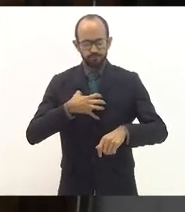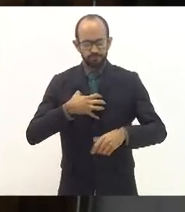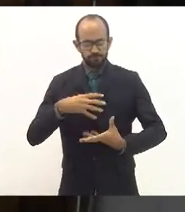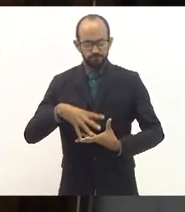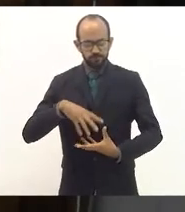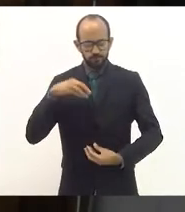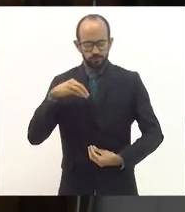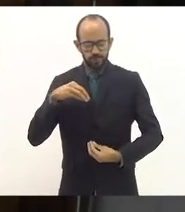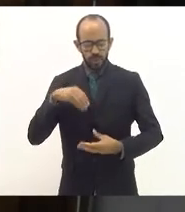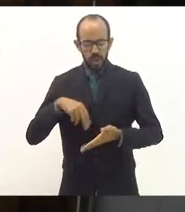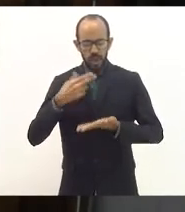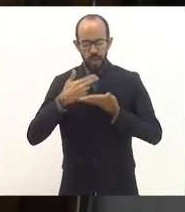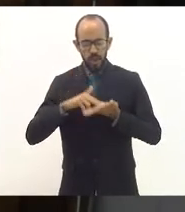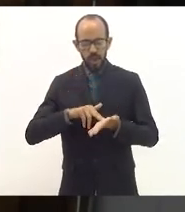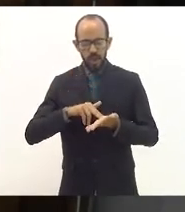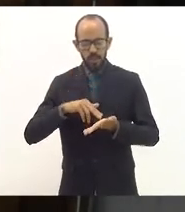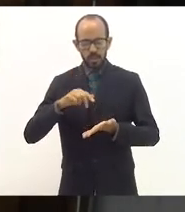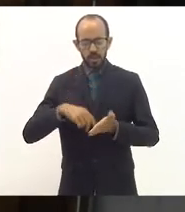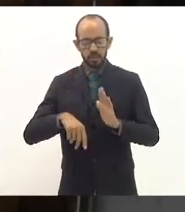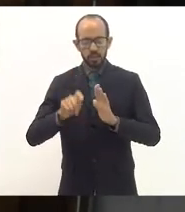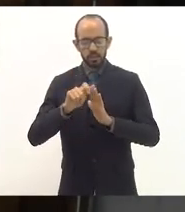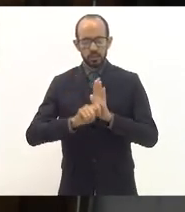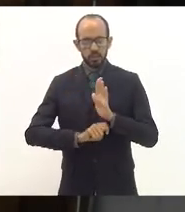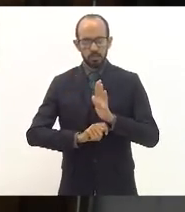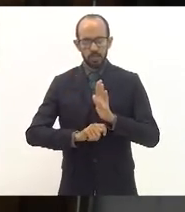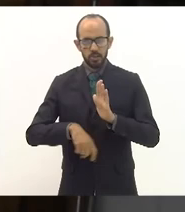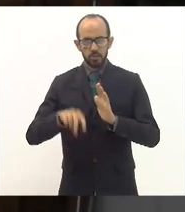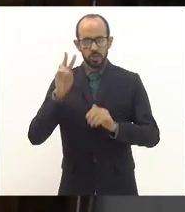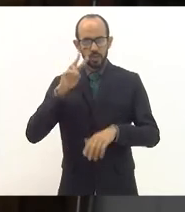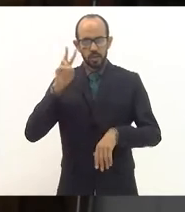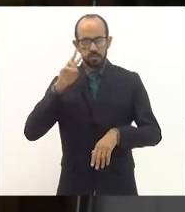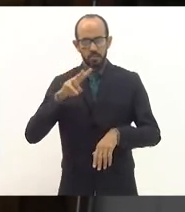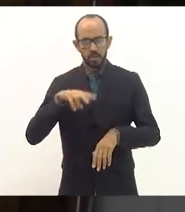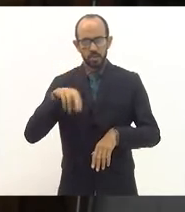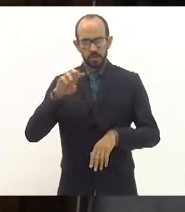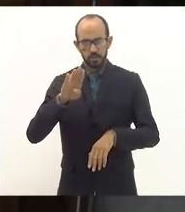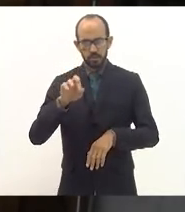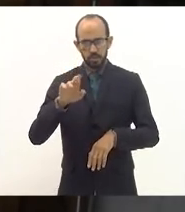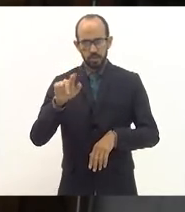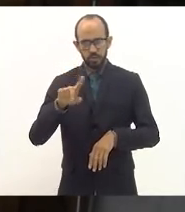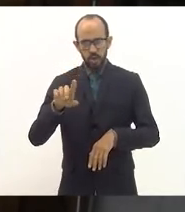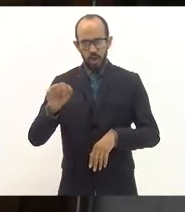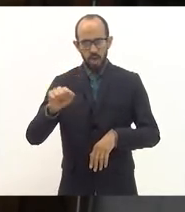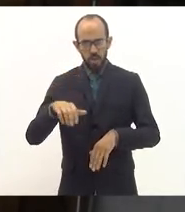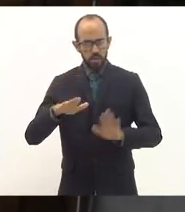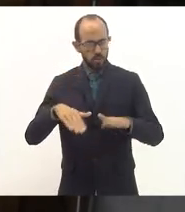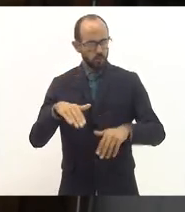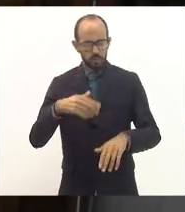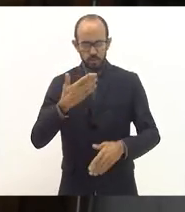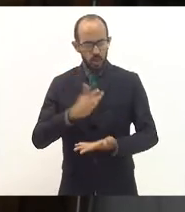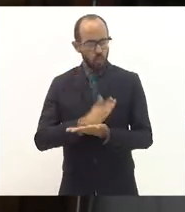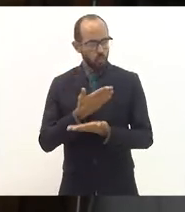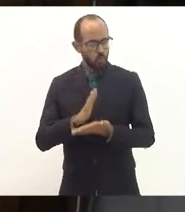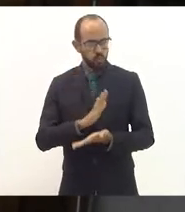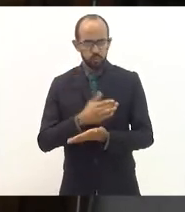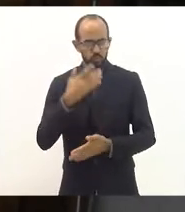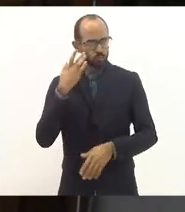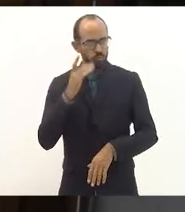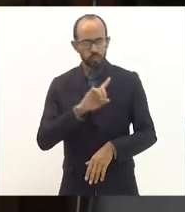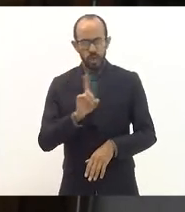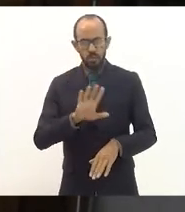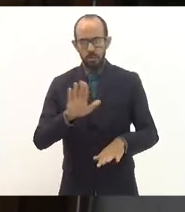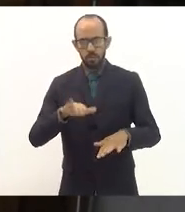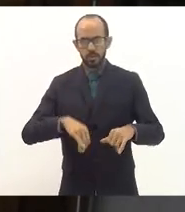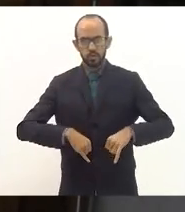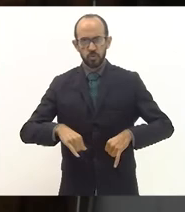Carta Testamento, mas a lembrança de Brizola, pô. Talvez alguns não saibam, né? O sofrimento e